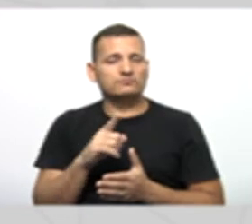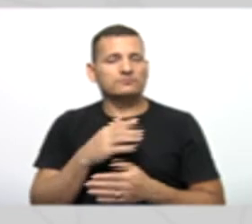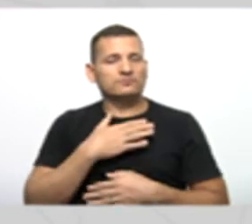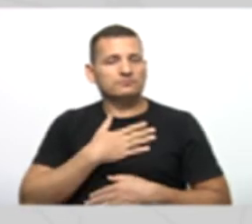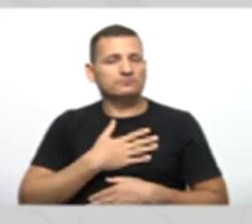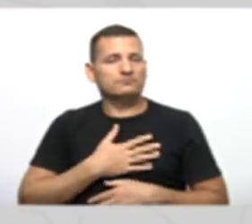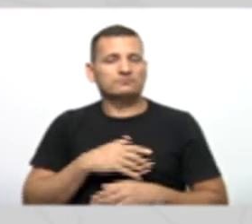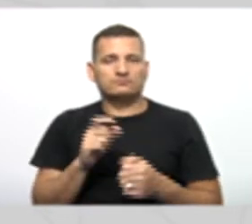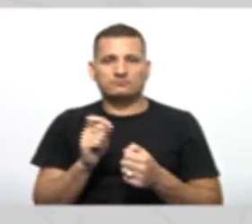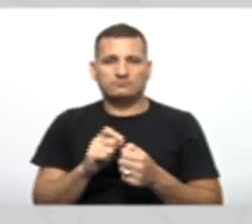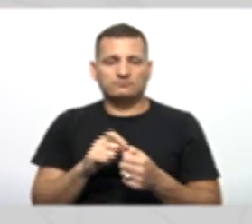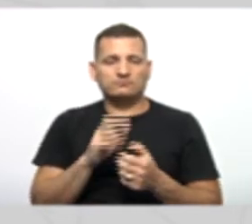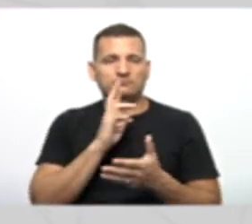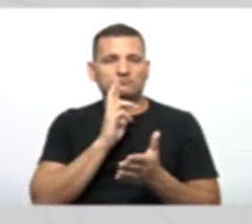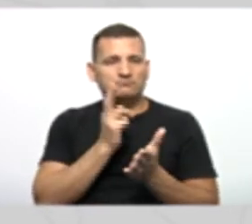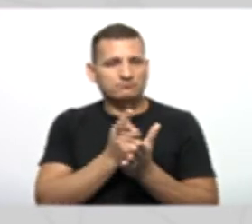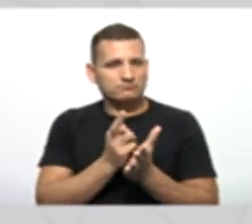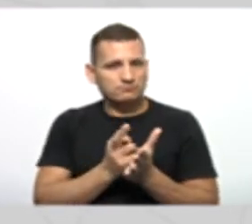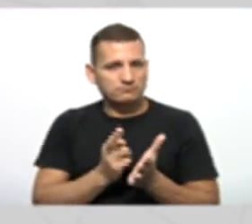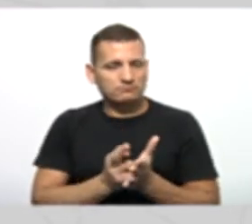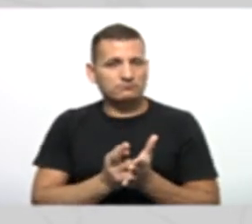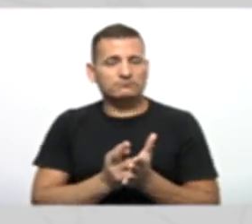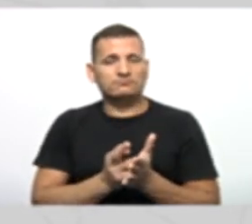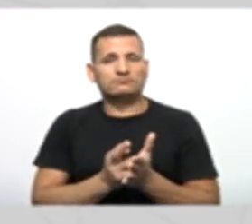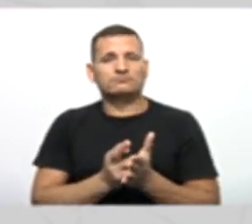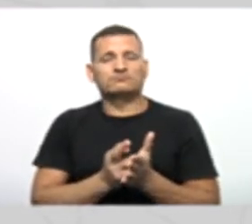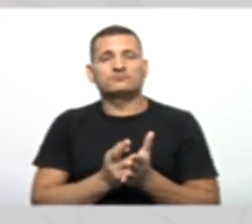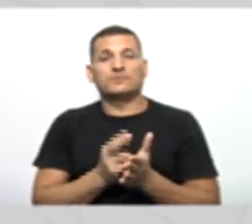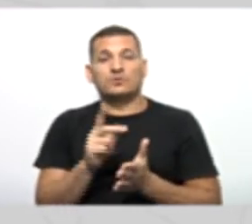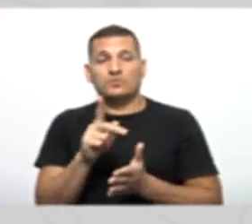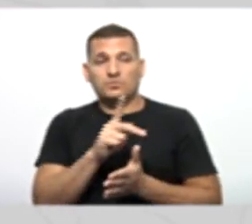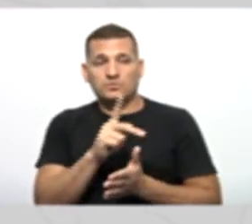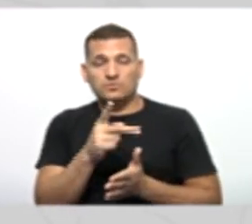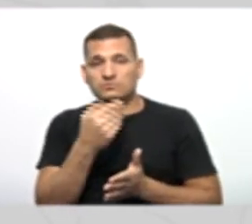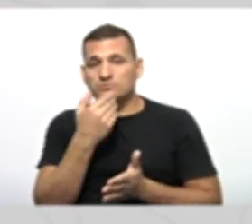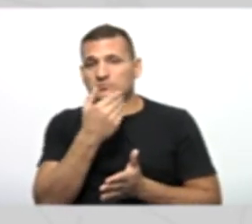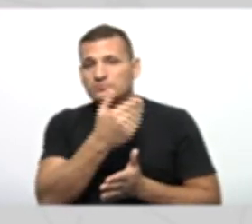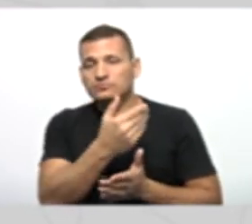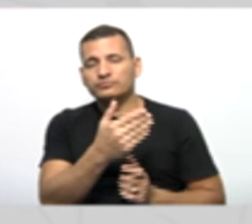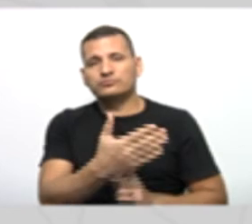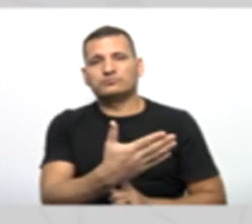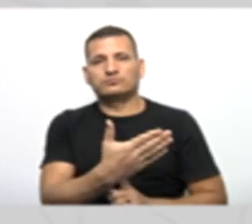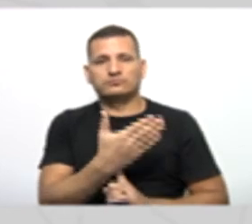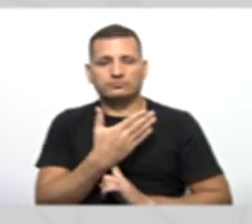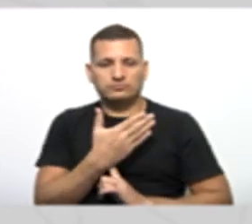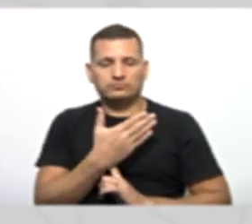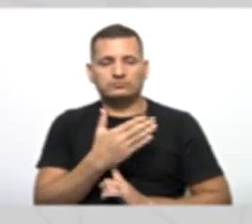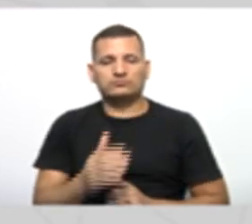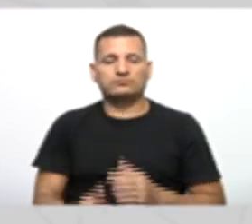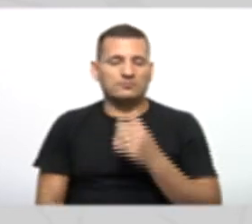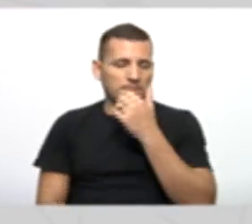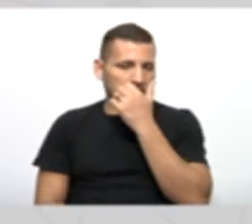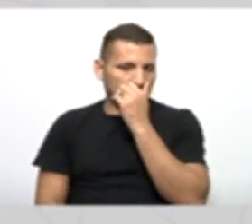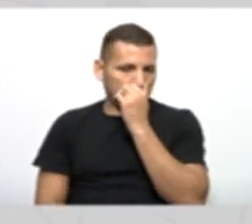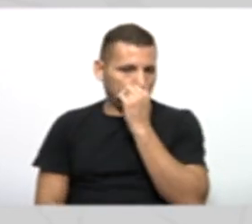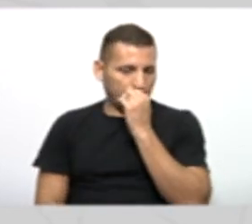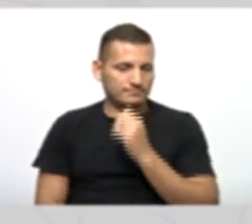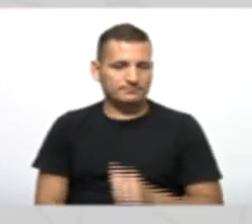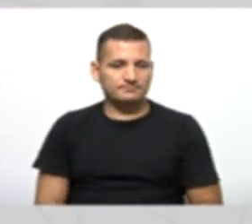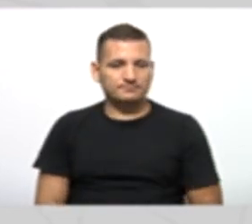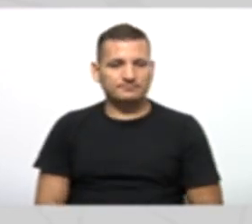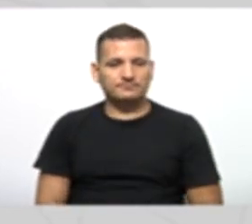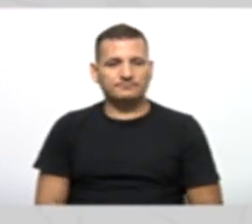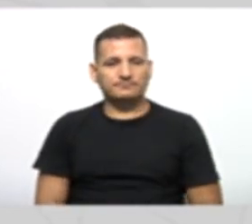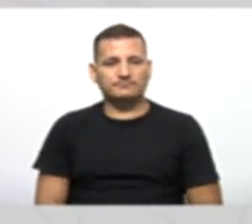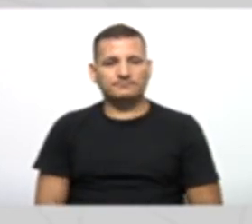com tranquilidade, peçam ajuda aí para os seus tutores e para que a